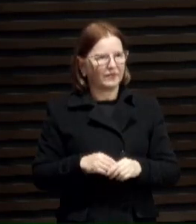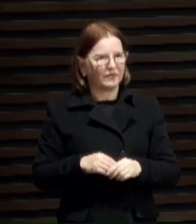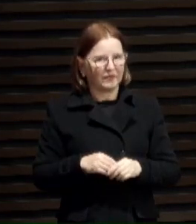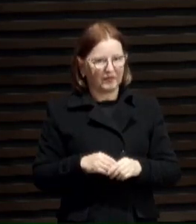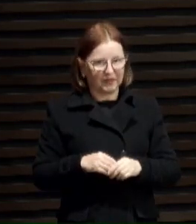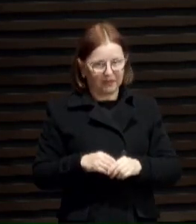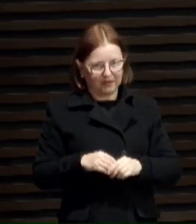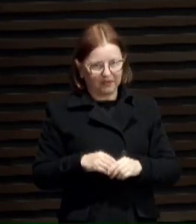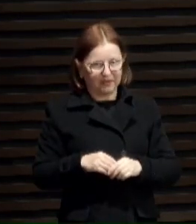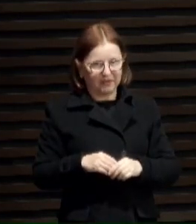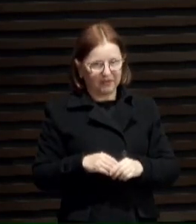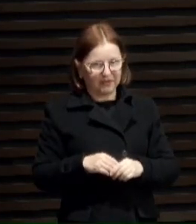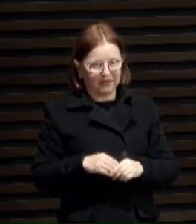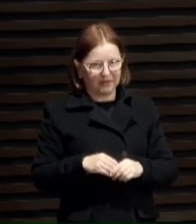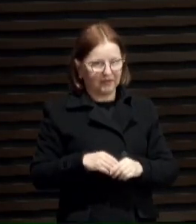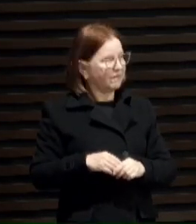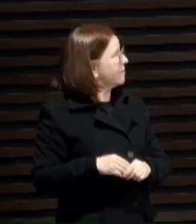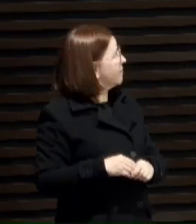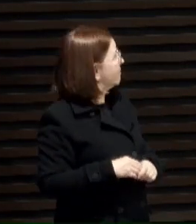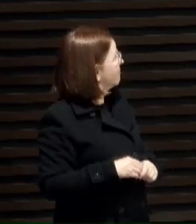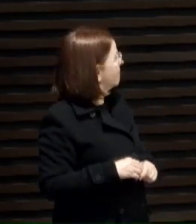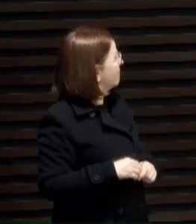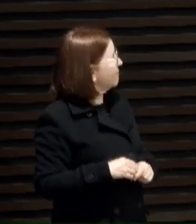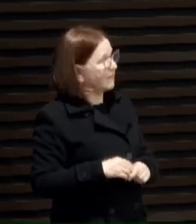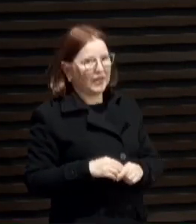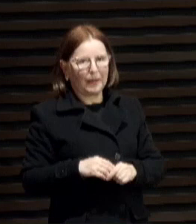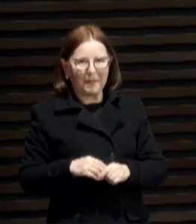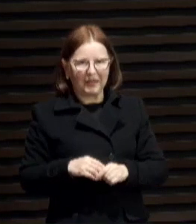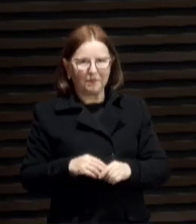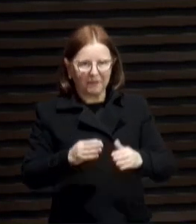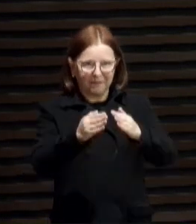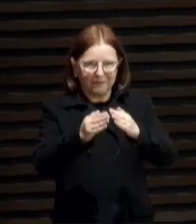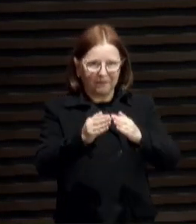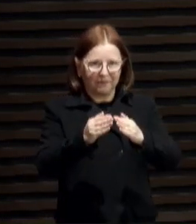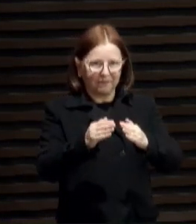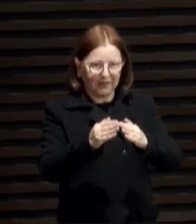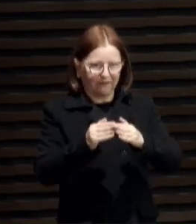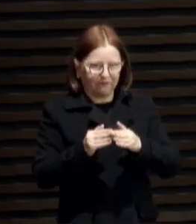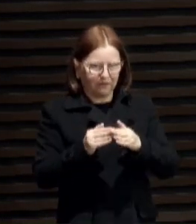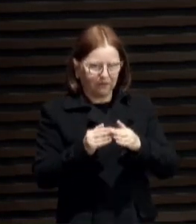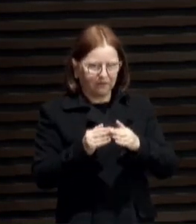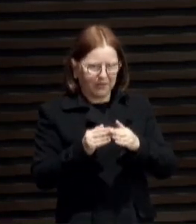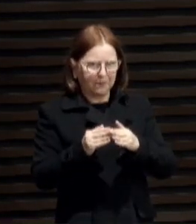de salvação, carecemos desesperadamente de salvação.